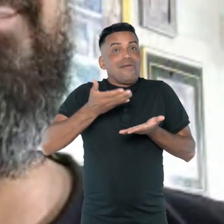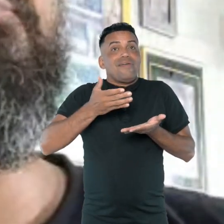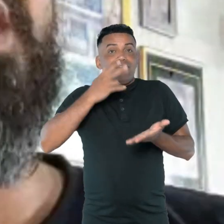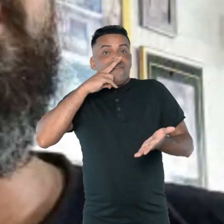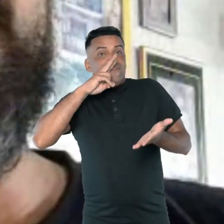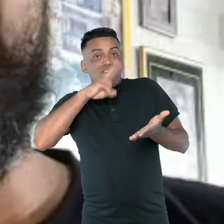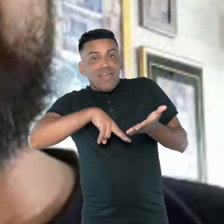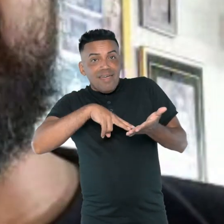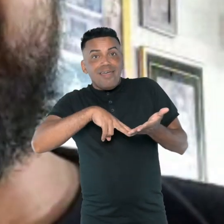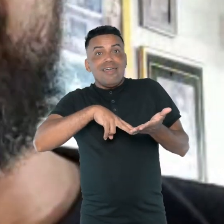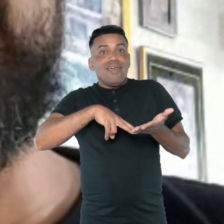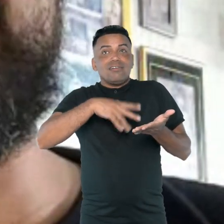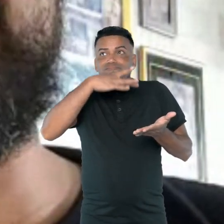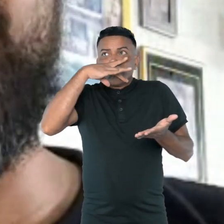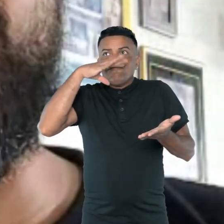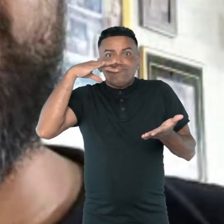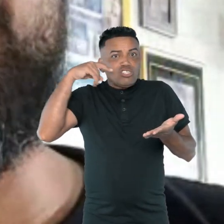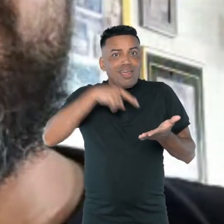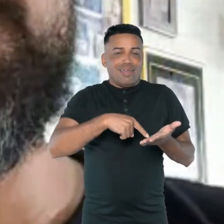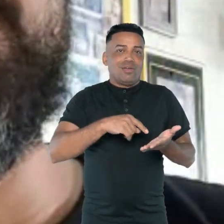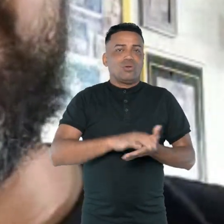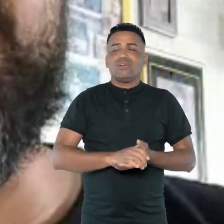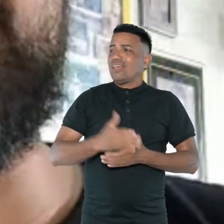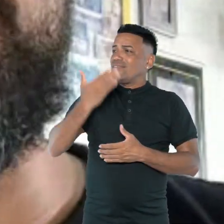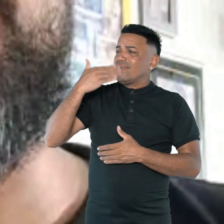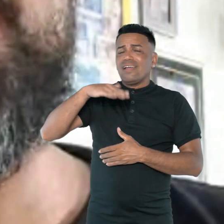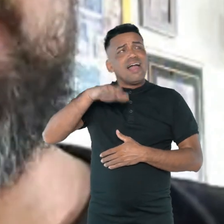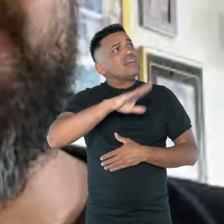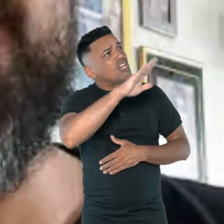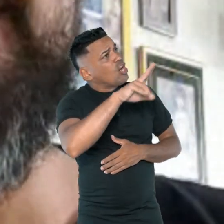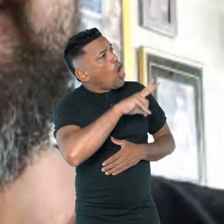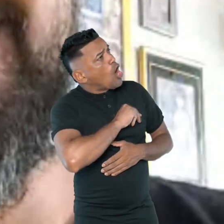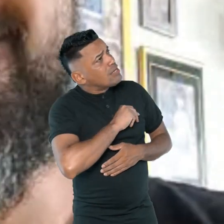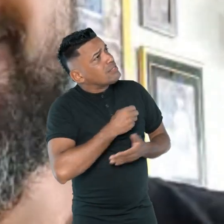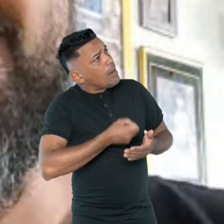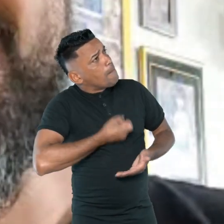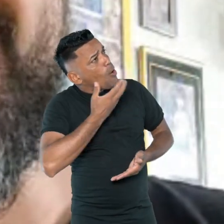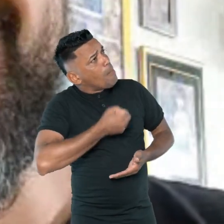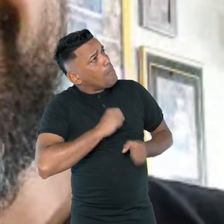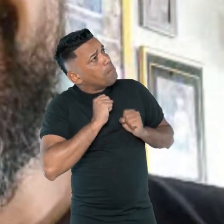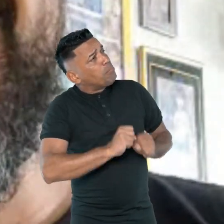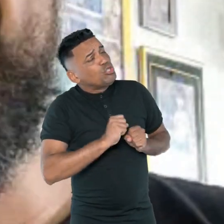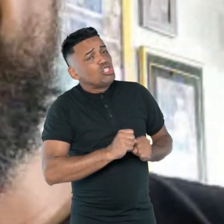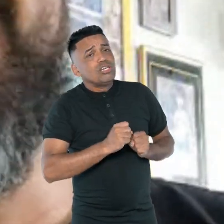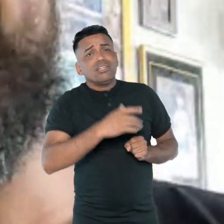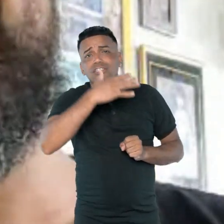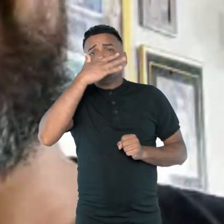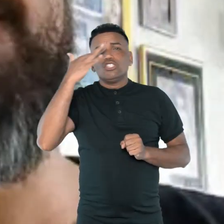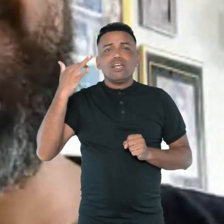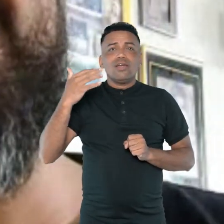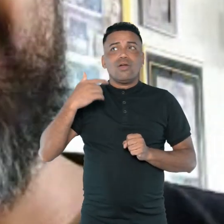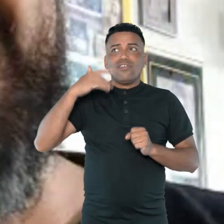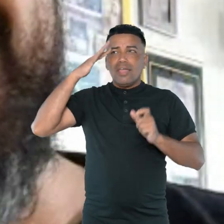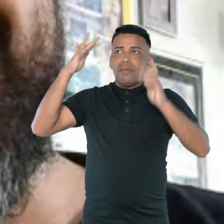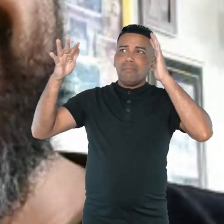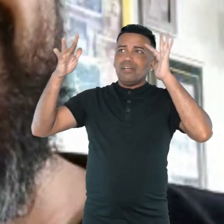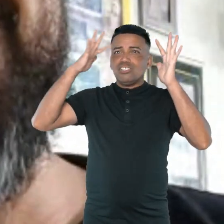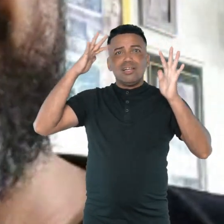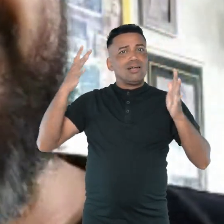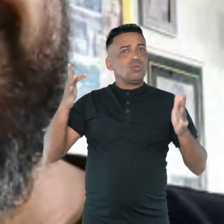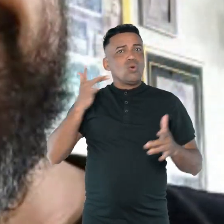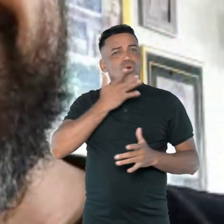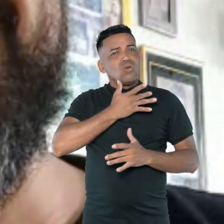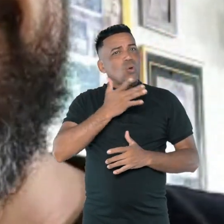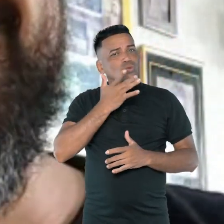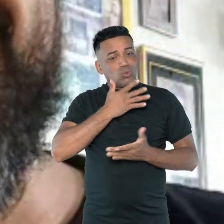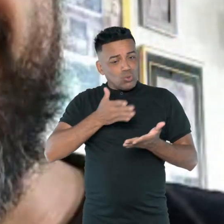o cheiro. Já teve criança que falou comigo, nossa tio, esses poemas podiam ter cheiro. E aí eu fiquei imaginando, já pensou que barato,